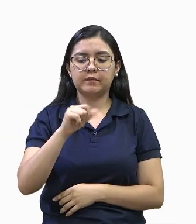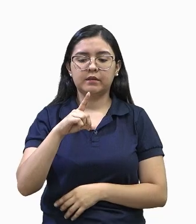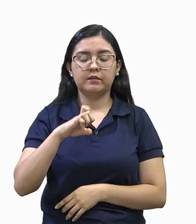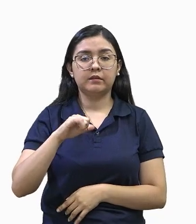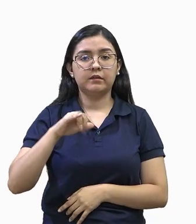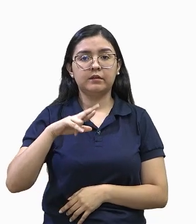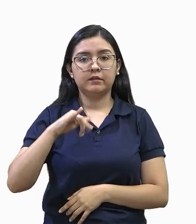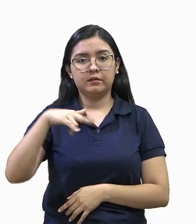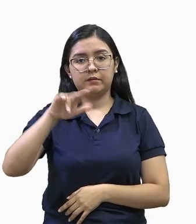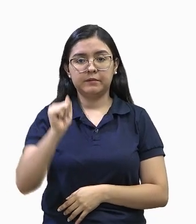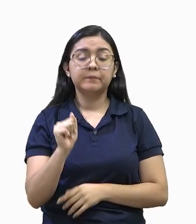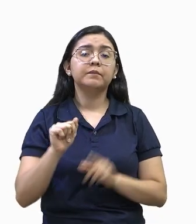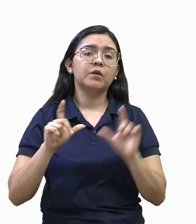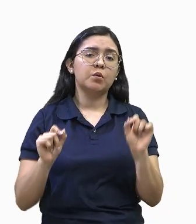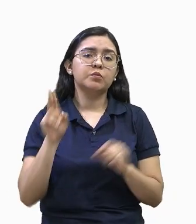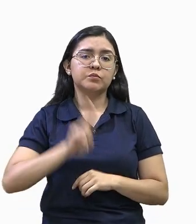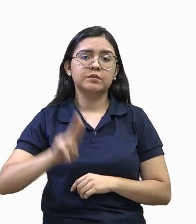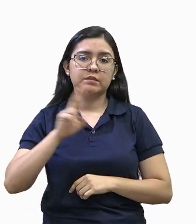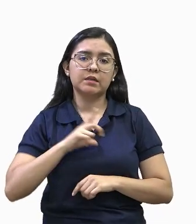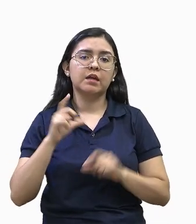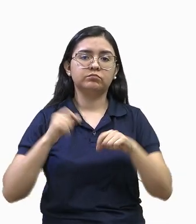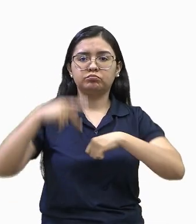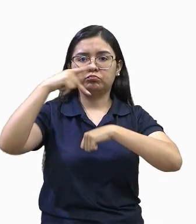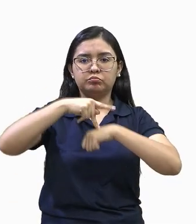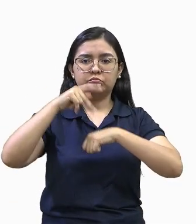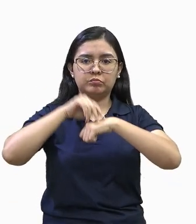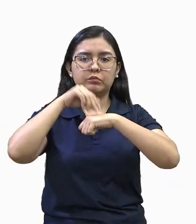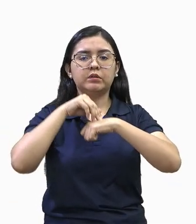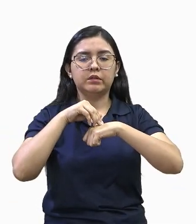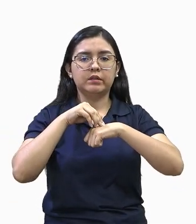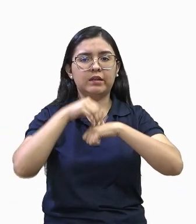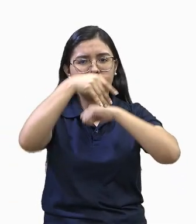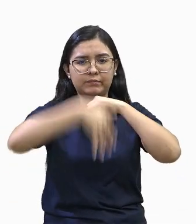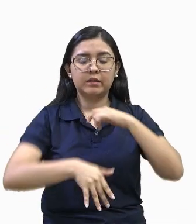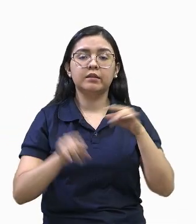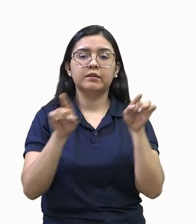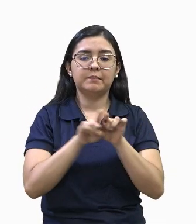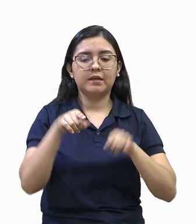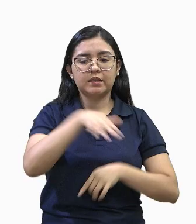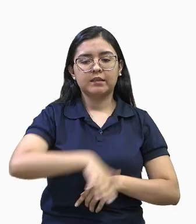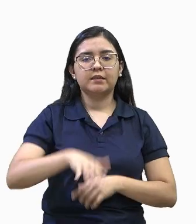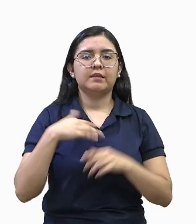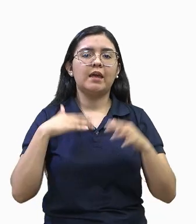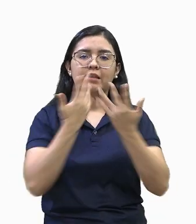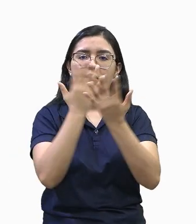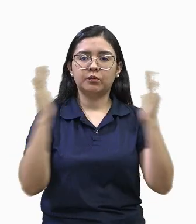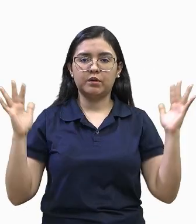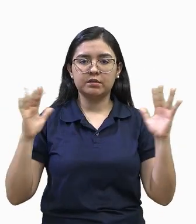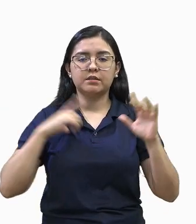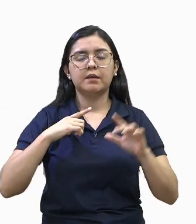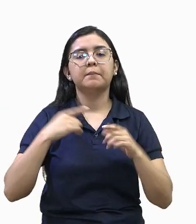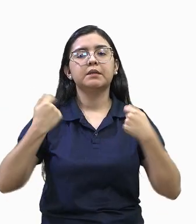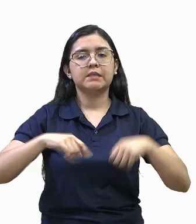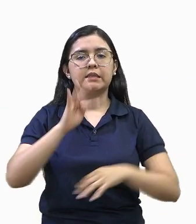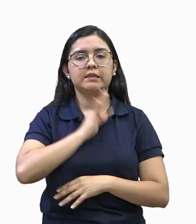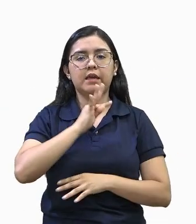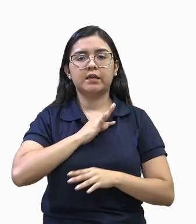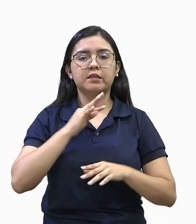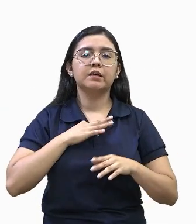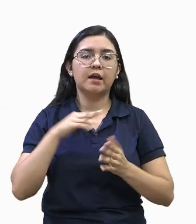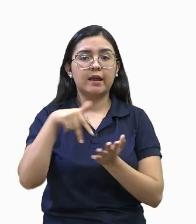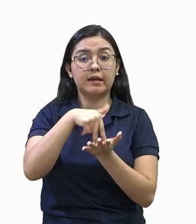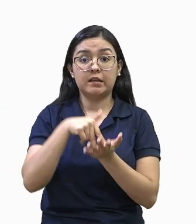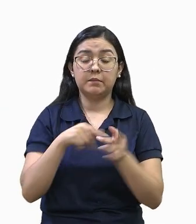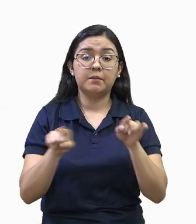Normalmente praticado em paredões ou ambientes naturais. Exige técnica, equilíbrio e